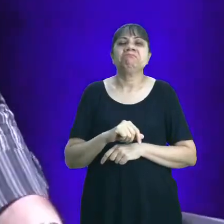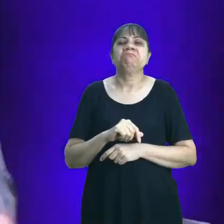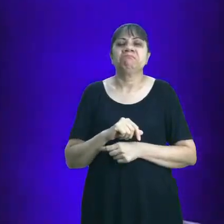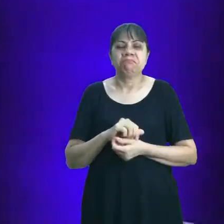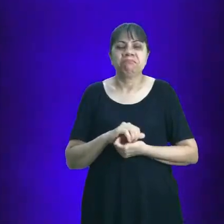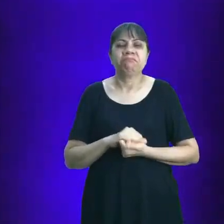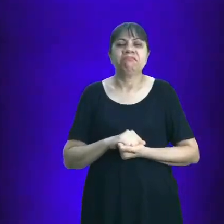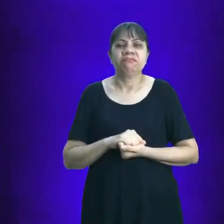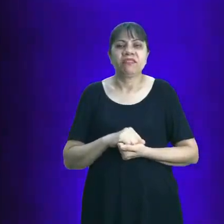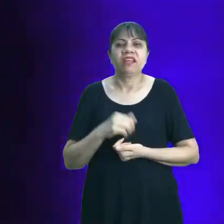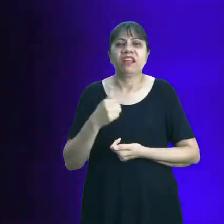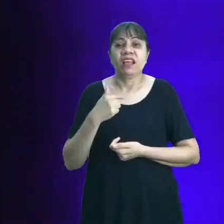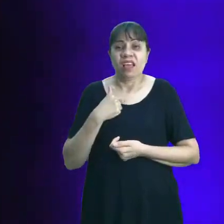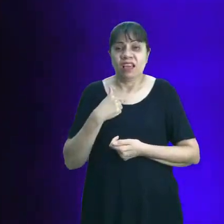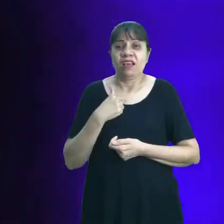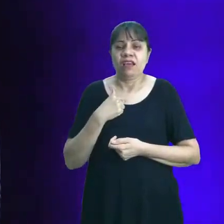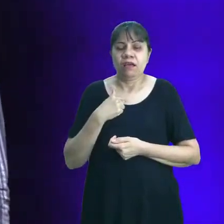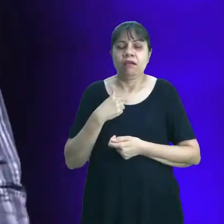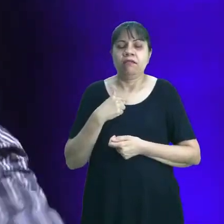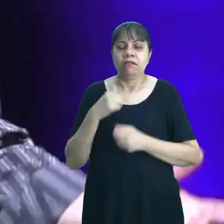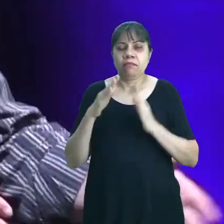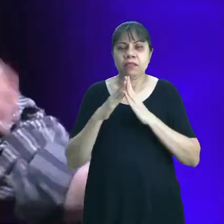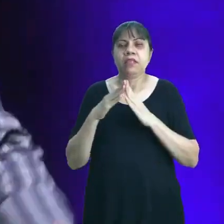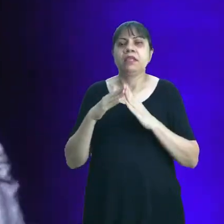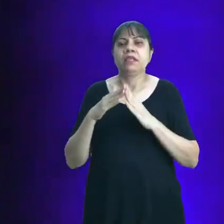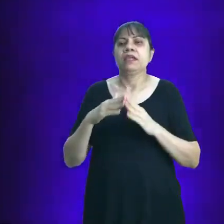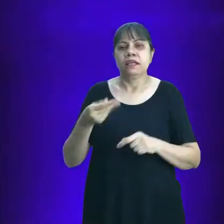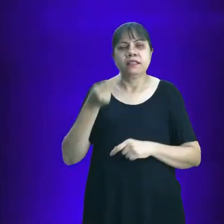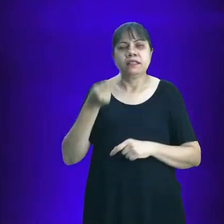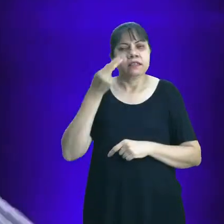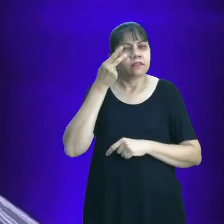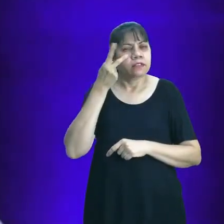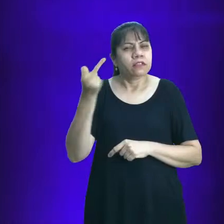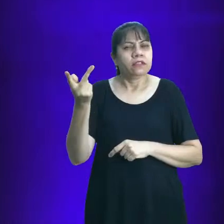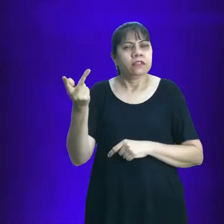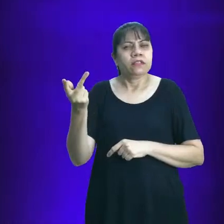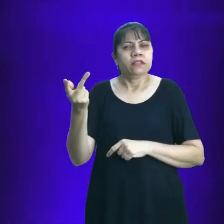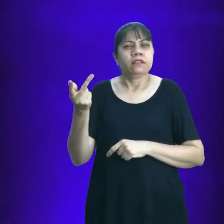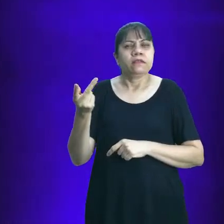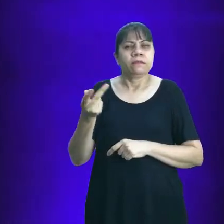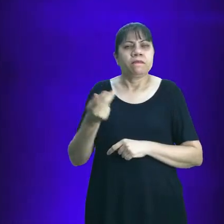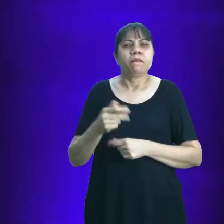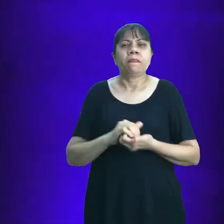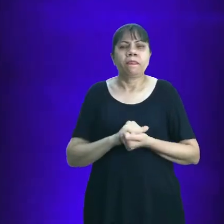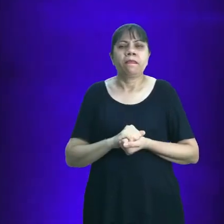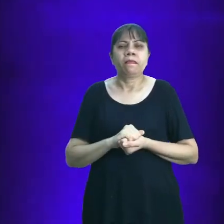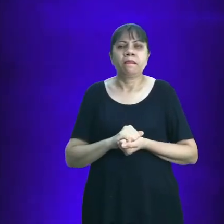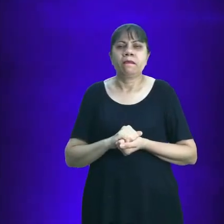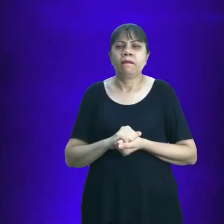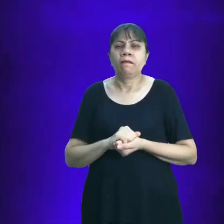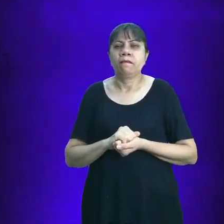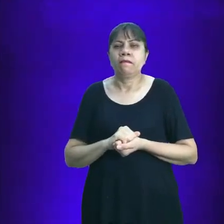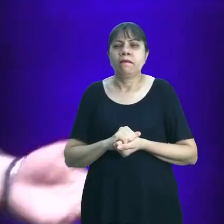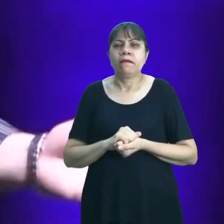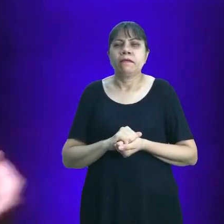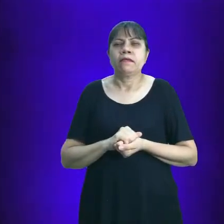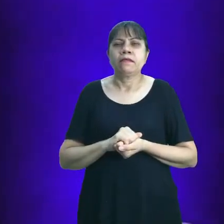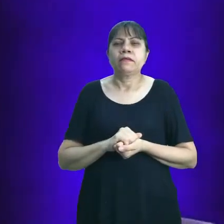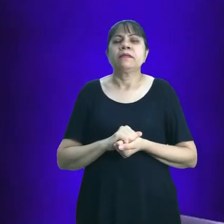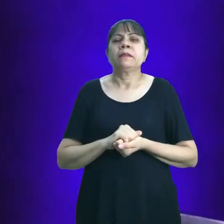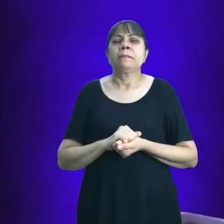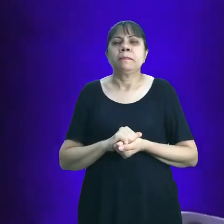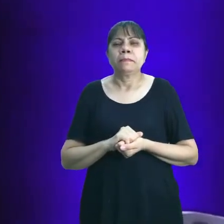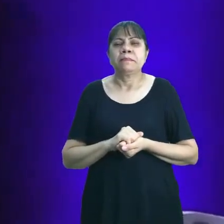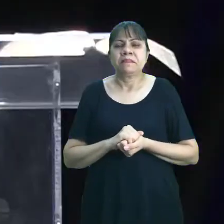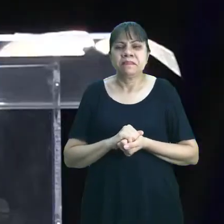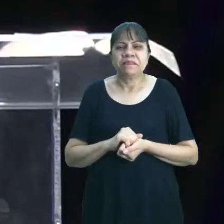Eu estava com visita, né? Andinho, sempre eu fui Andão. O meu irmão dizia, mãe, Andinho não, isso é Andão, olha o tamanho dele, não